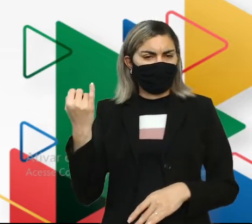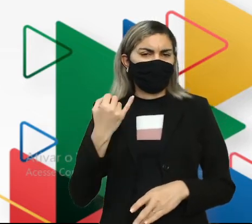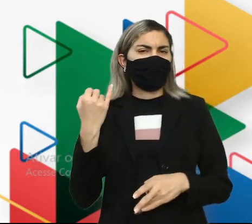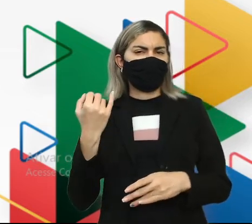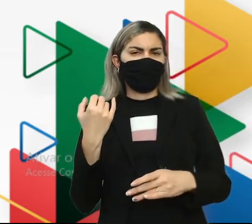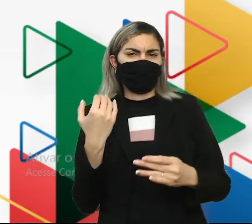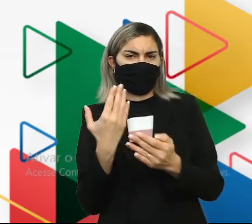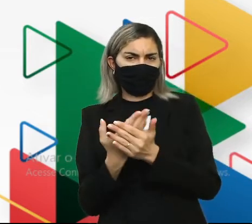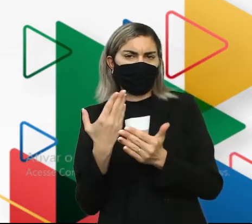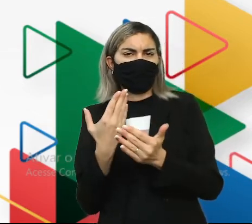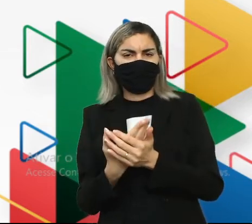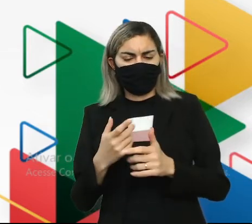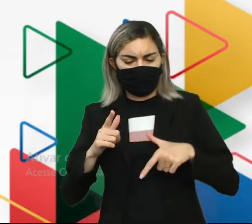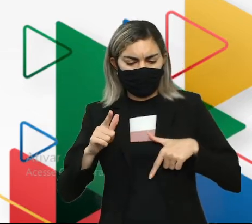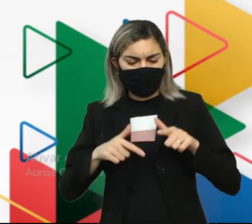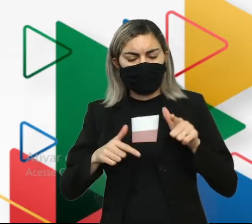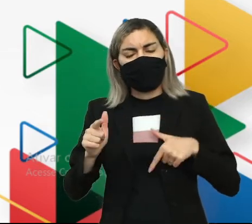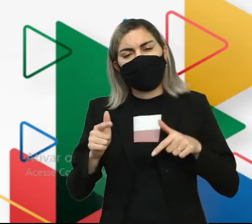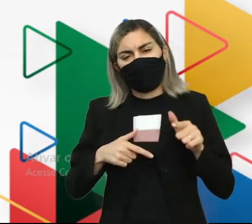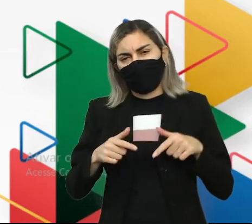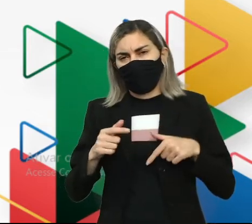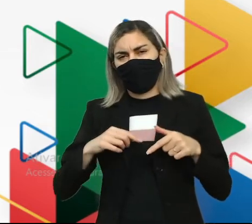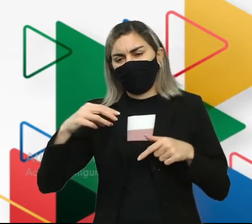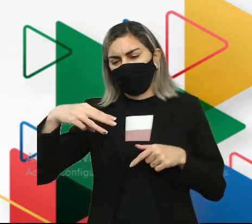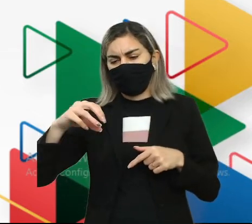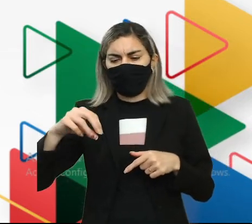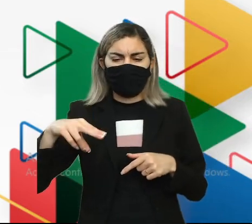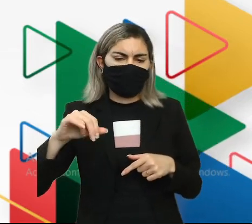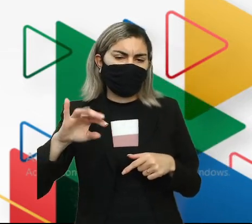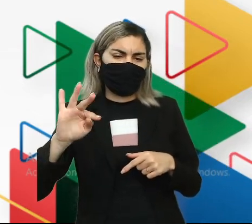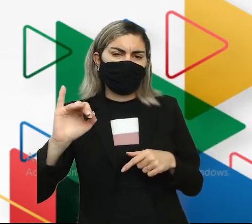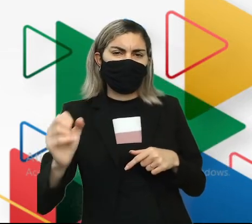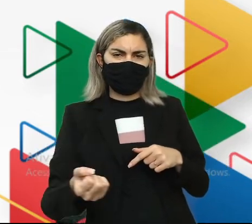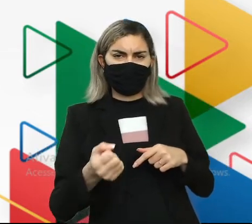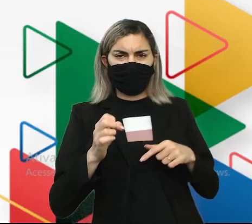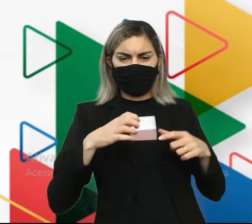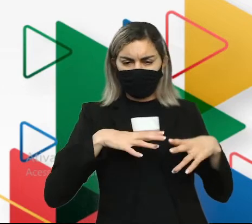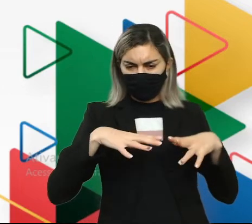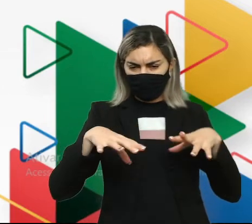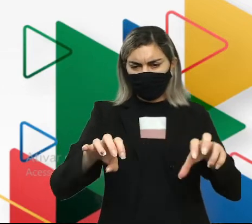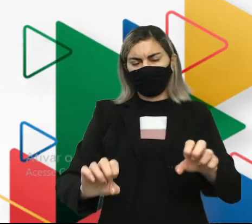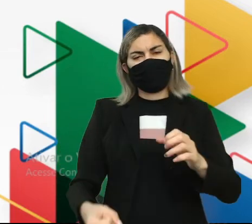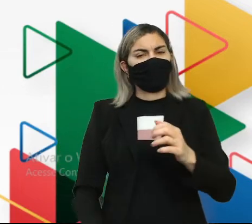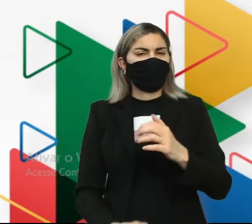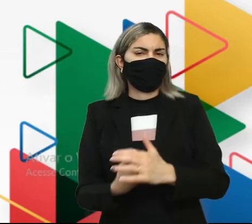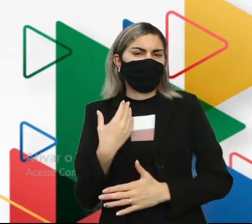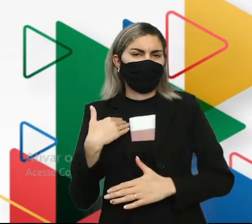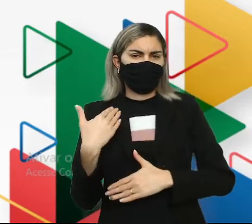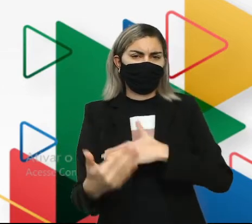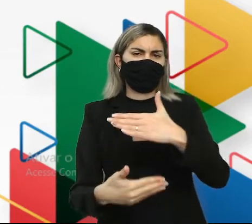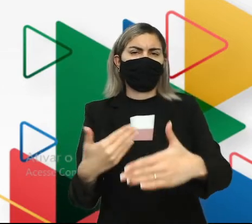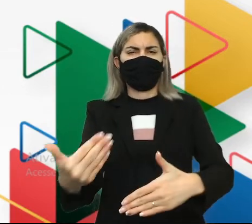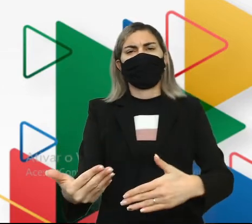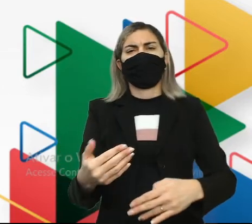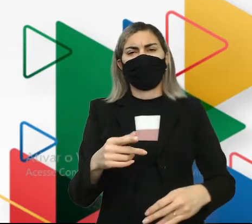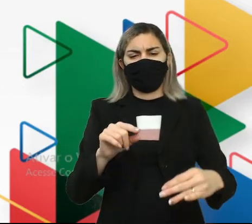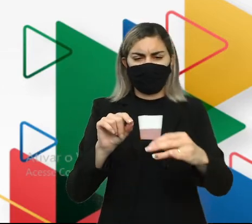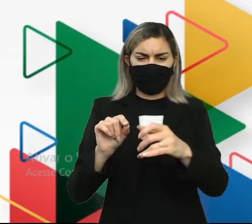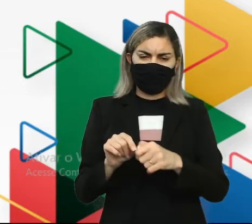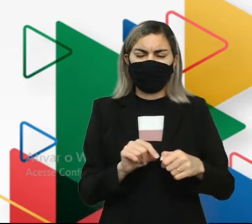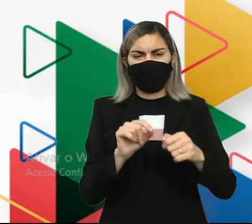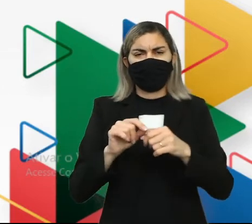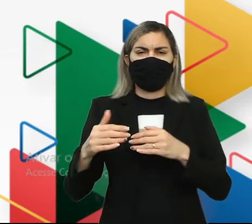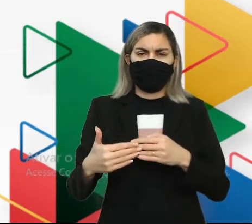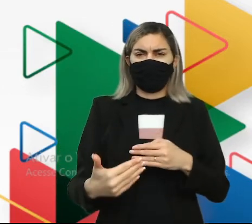do estudo dos hebreus se justifica pelo monoteísmo ético que surge e se desenvolve entre eles, construindo um ponto